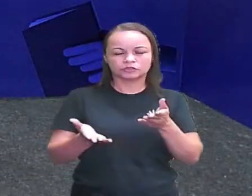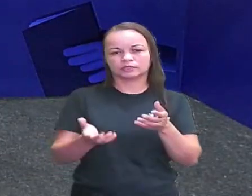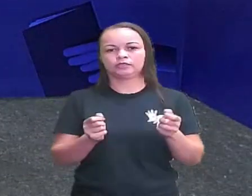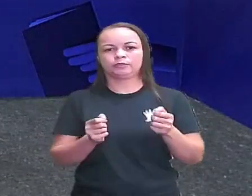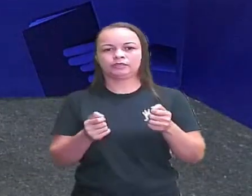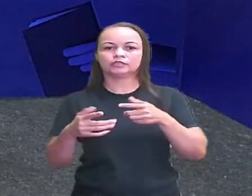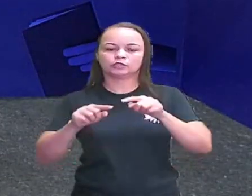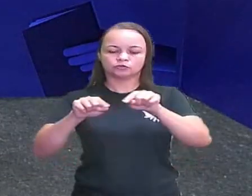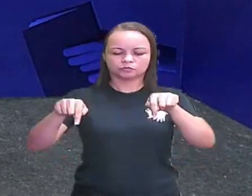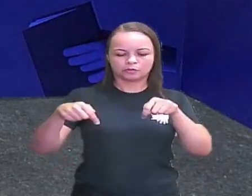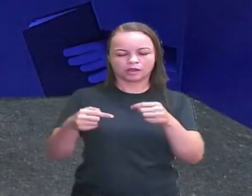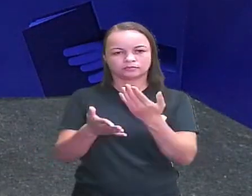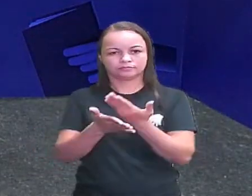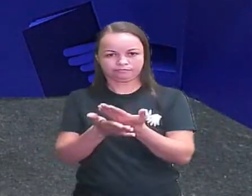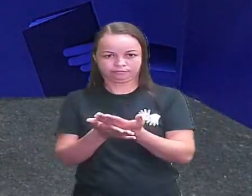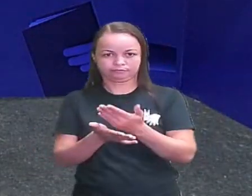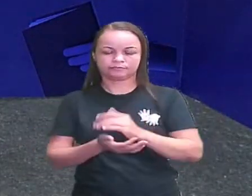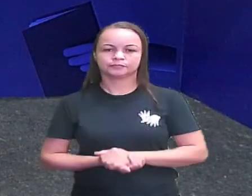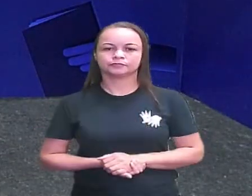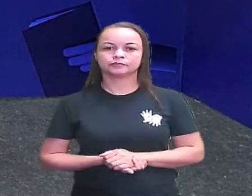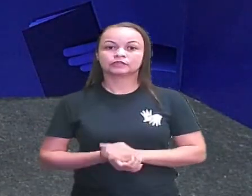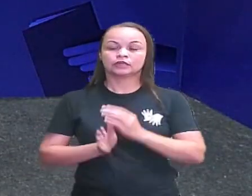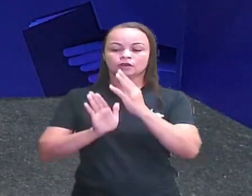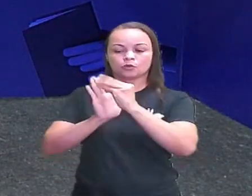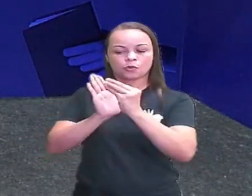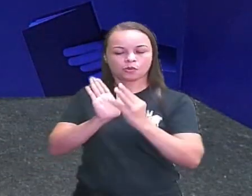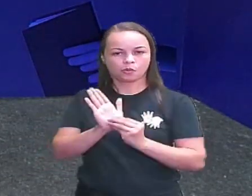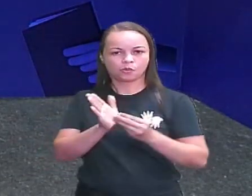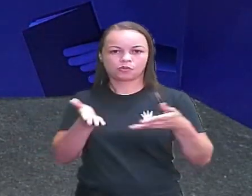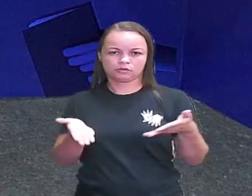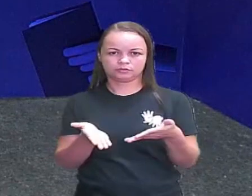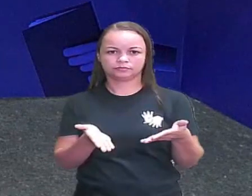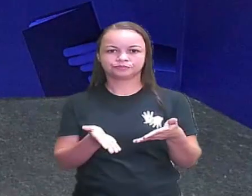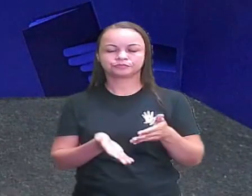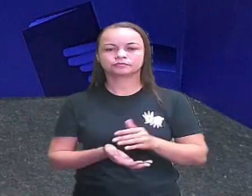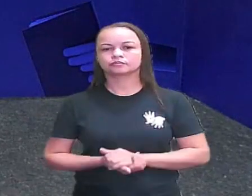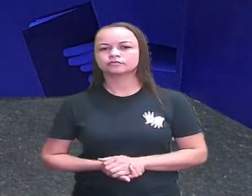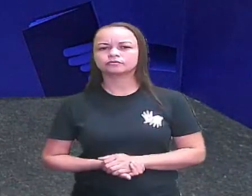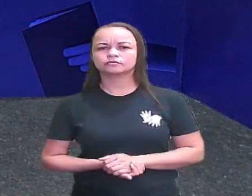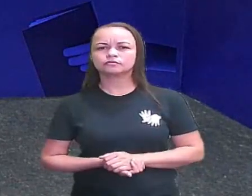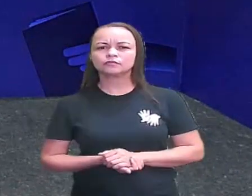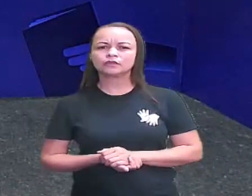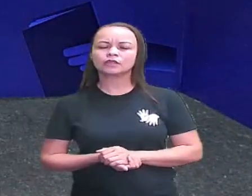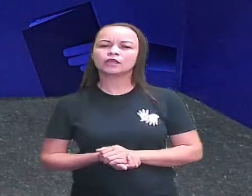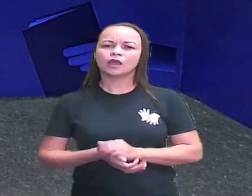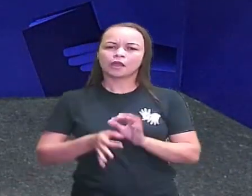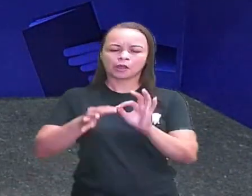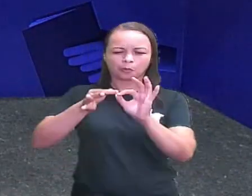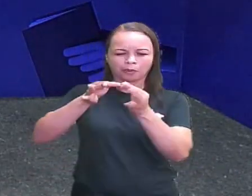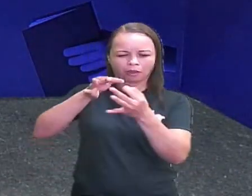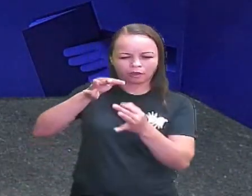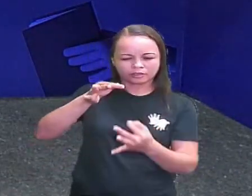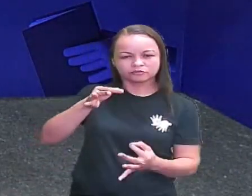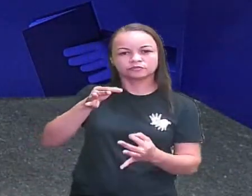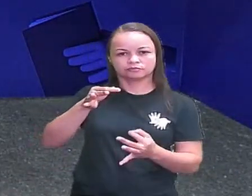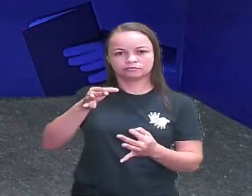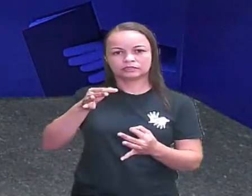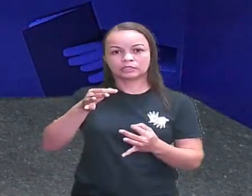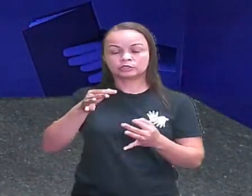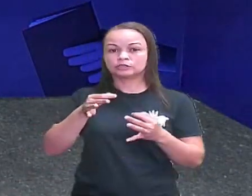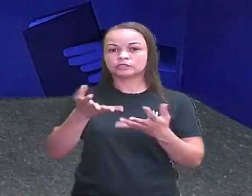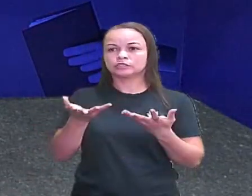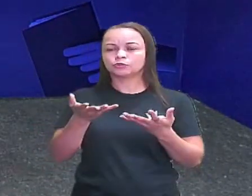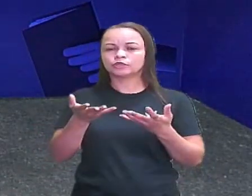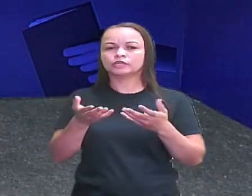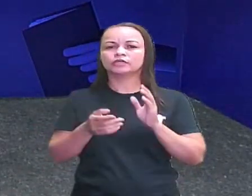da sala de aula. Tá? O conteúdo de hoje é uma extensão daquilo que vimos